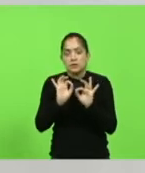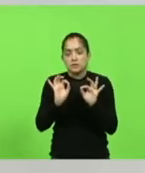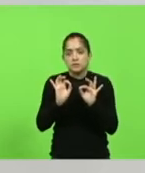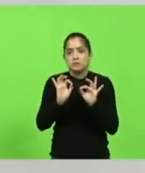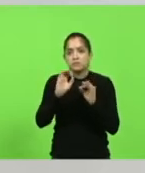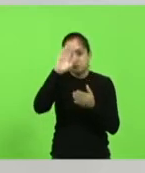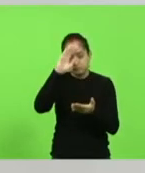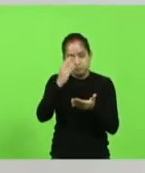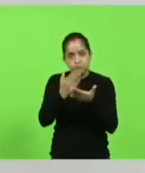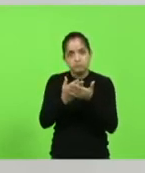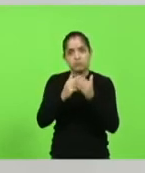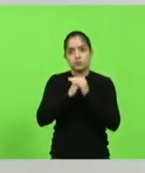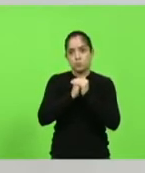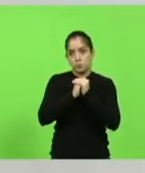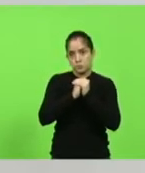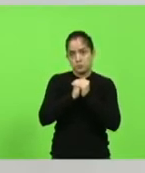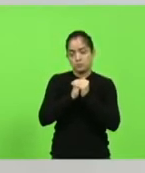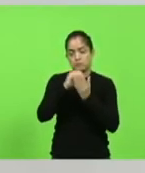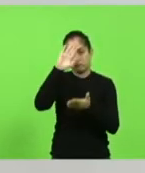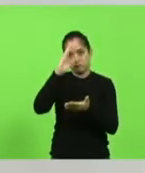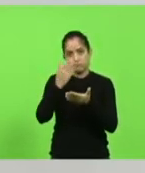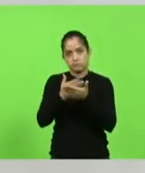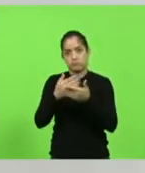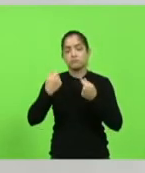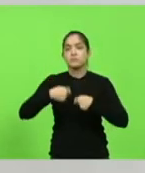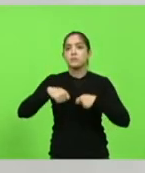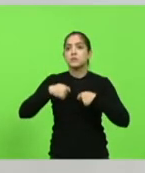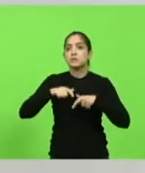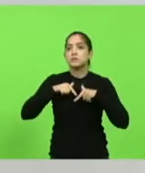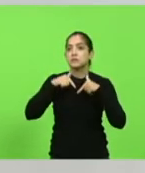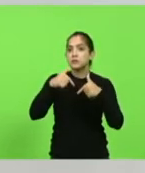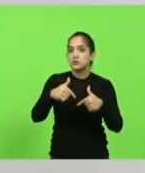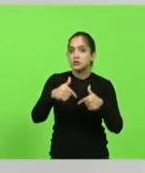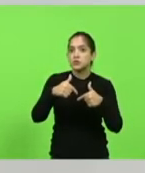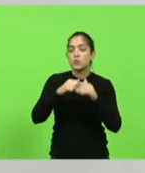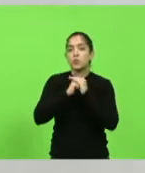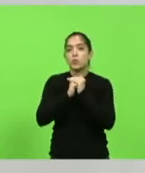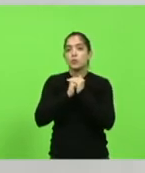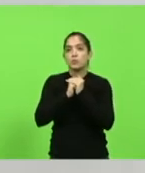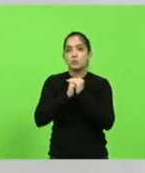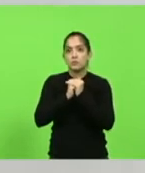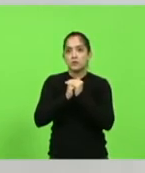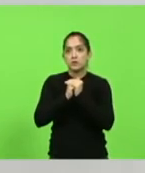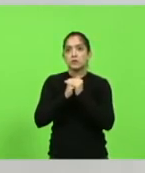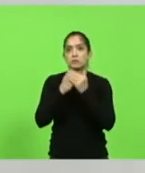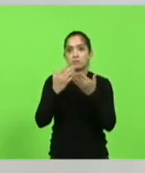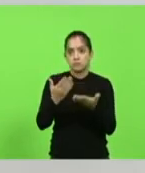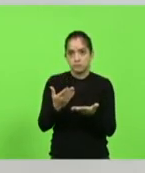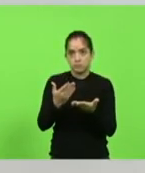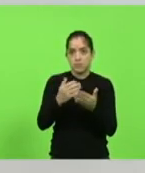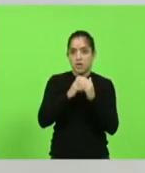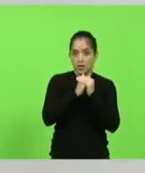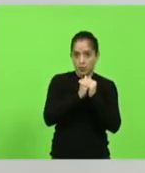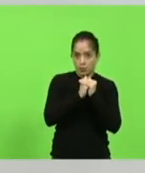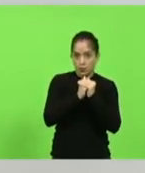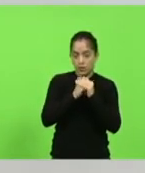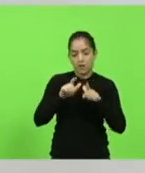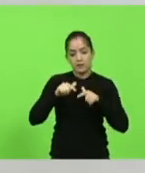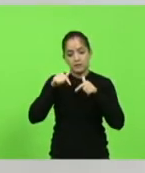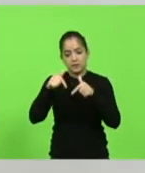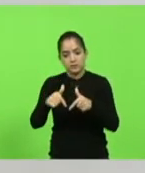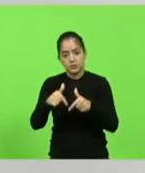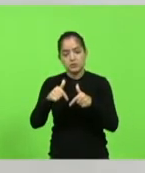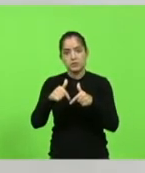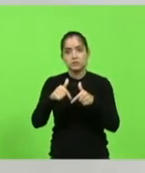oração. Eu creio. E nós precisamos agir. Orar. Oração é orar e agir. E uma